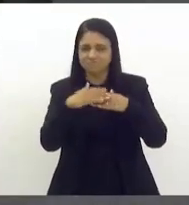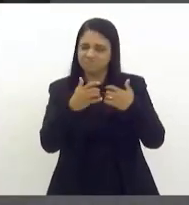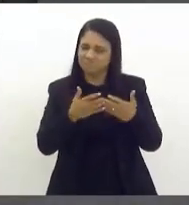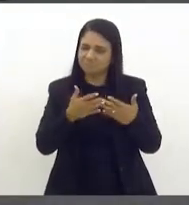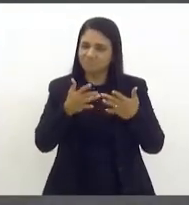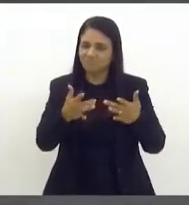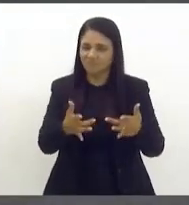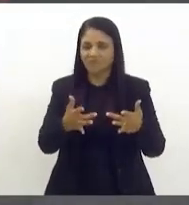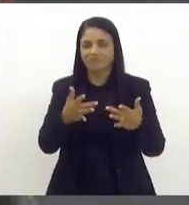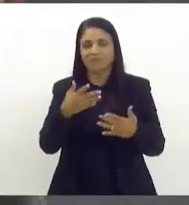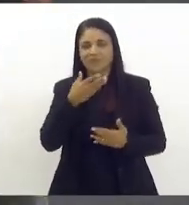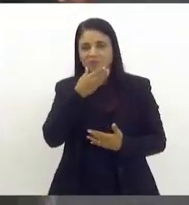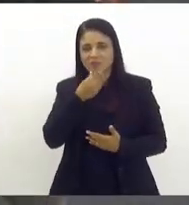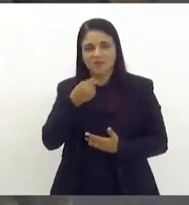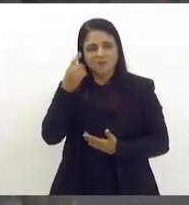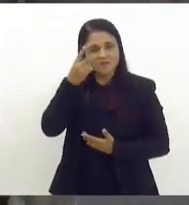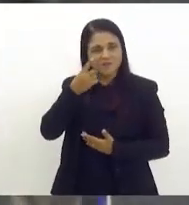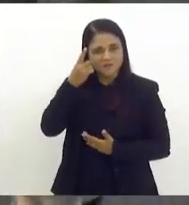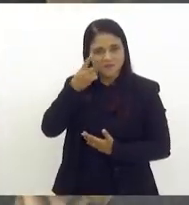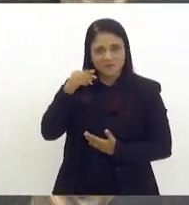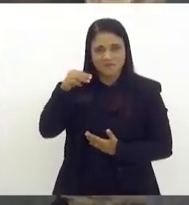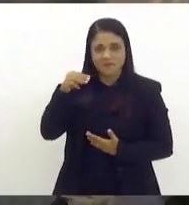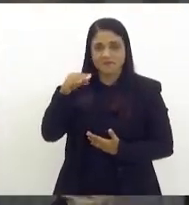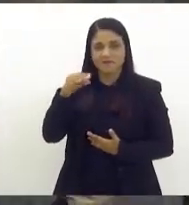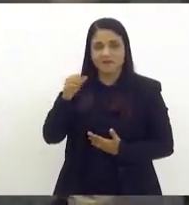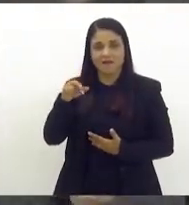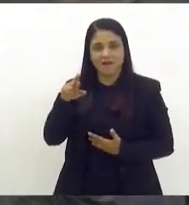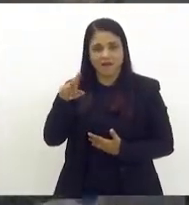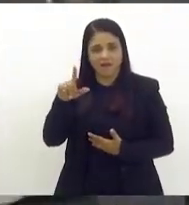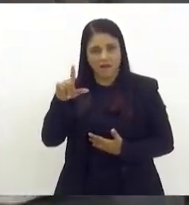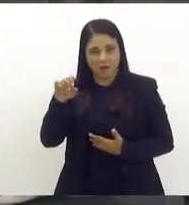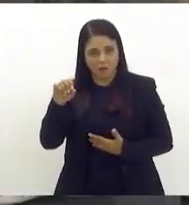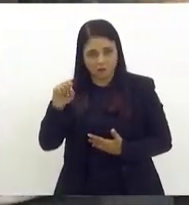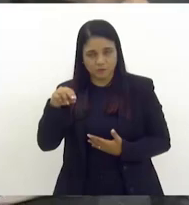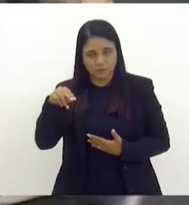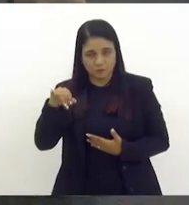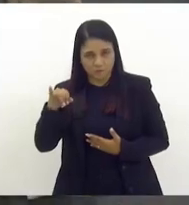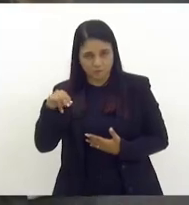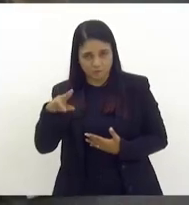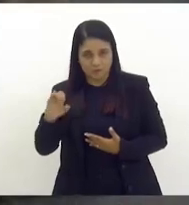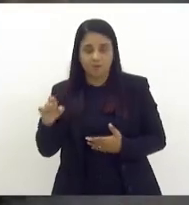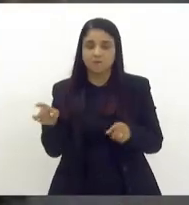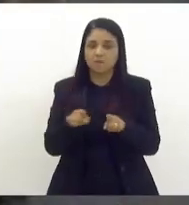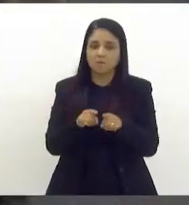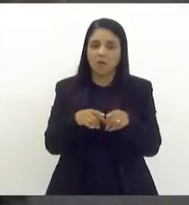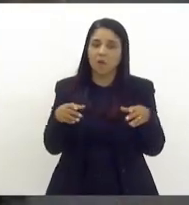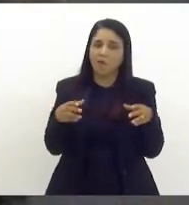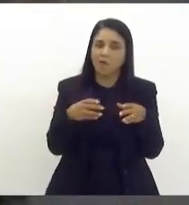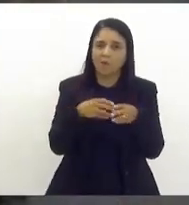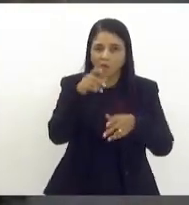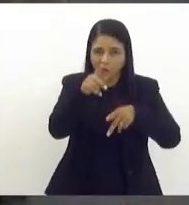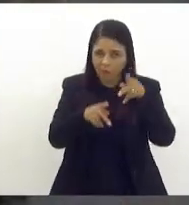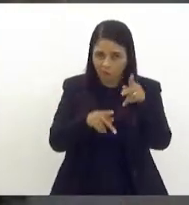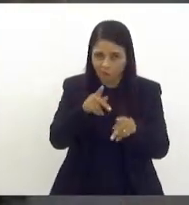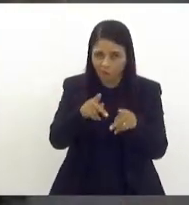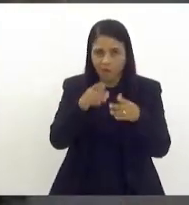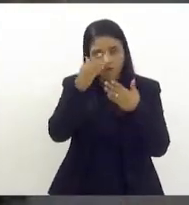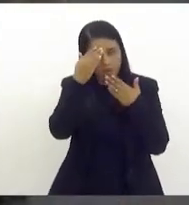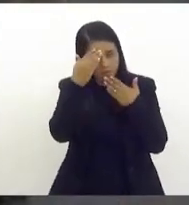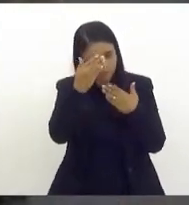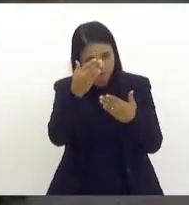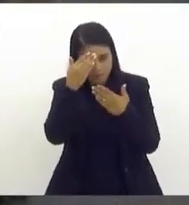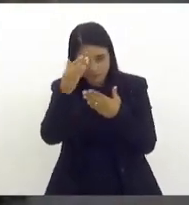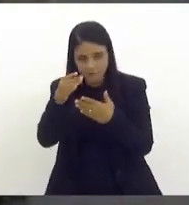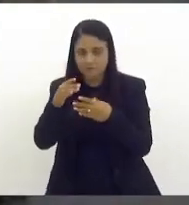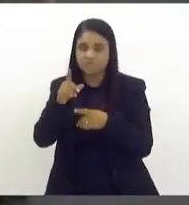que queria principalmente agradecer ao coletivo Popular especialmente o coletivo de